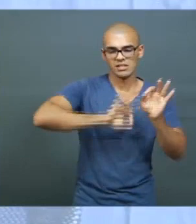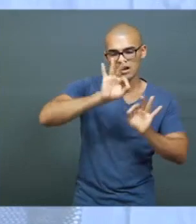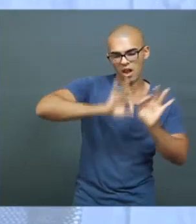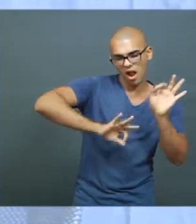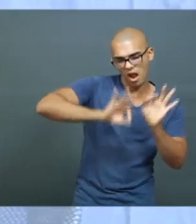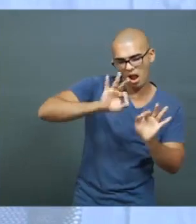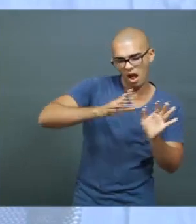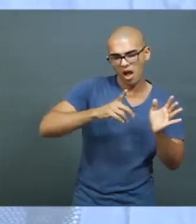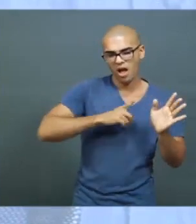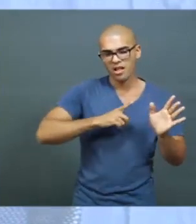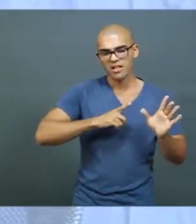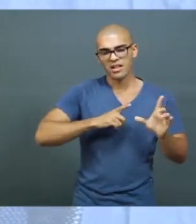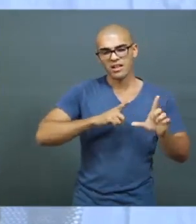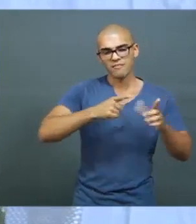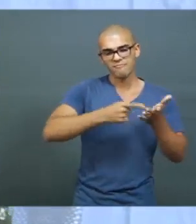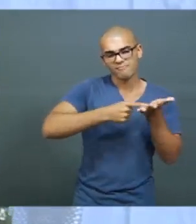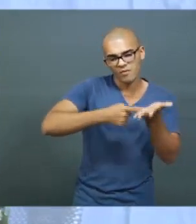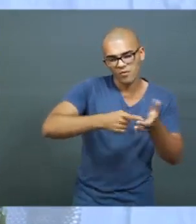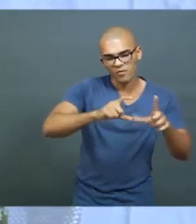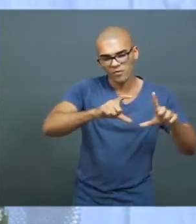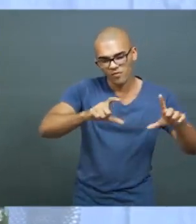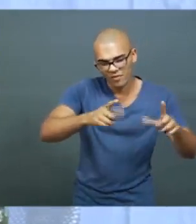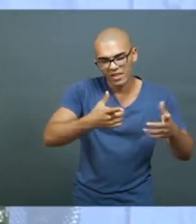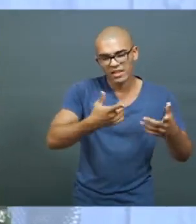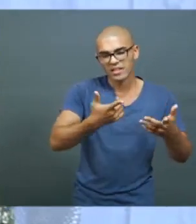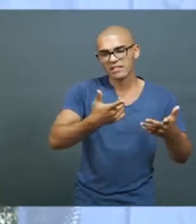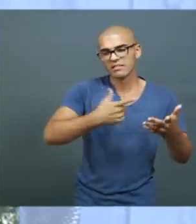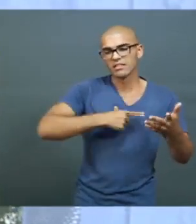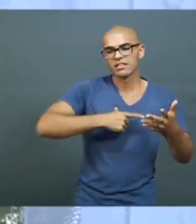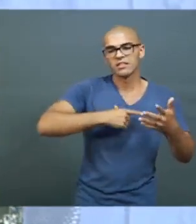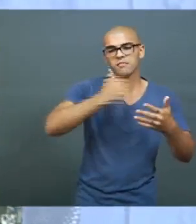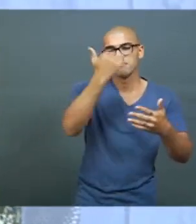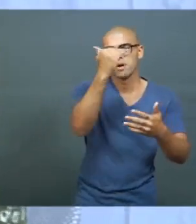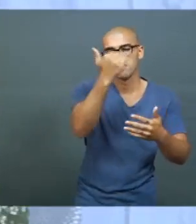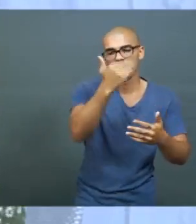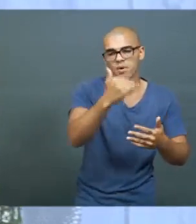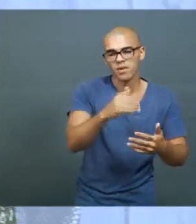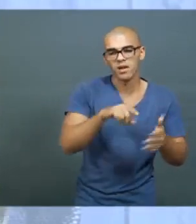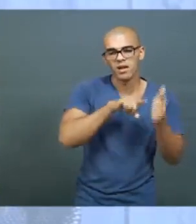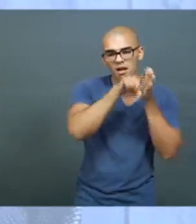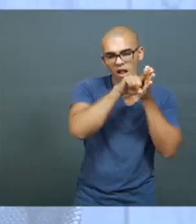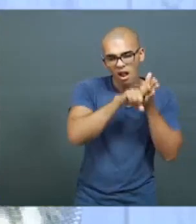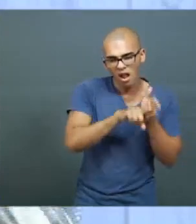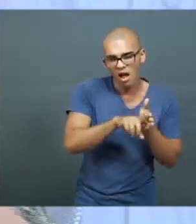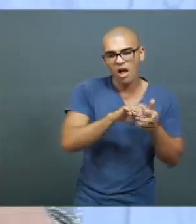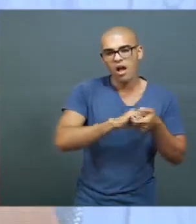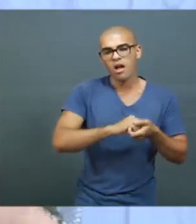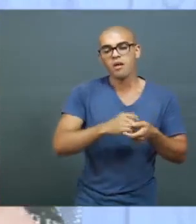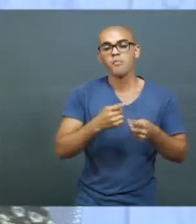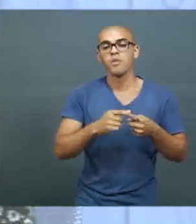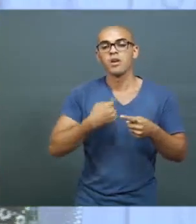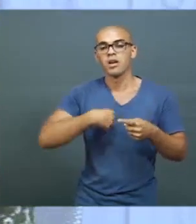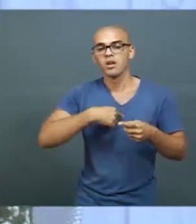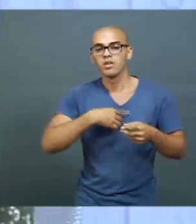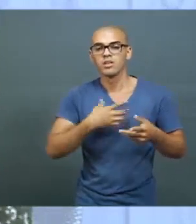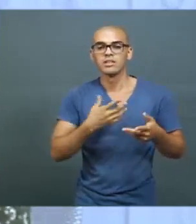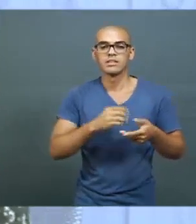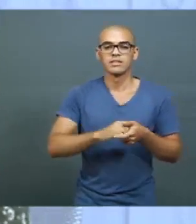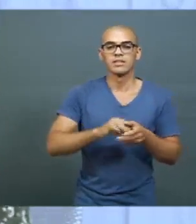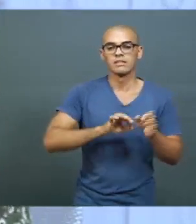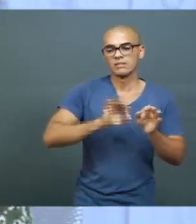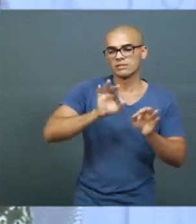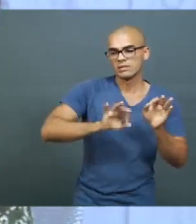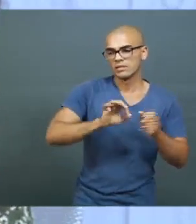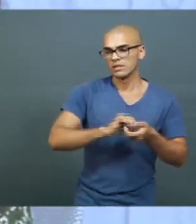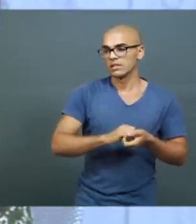gente fazer, porque também é uma pesquisa do curso, né, para a gente saber qual é esse... Na verdade, é uma formalidade, mas que a gente está tendo muito prazer em